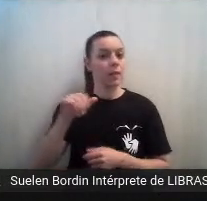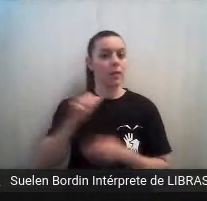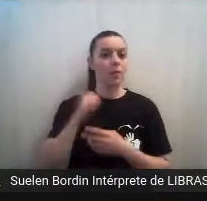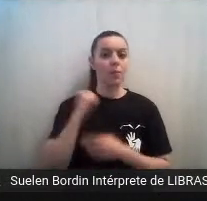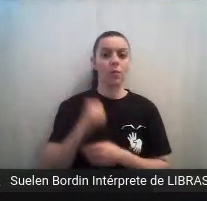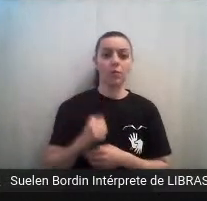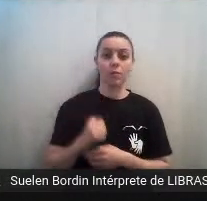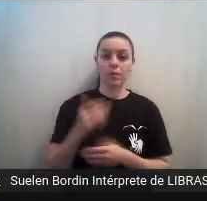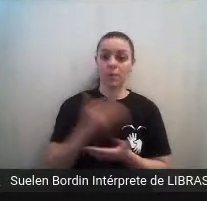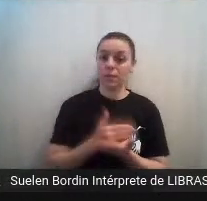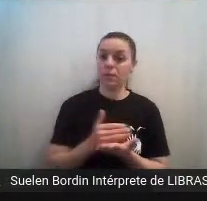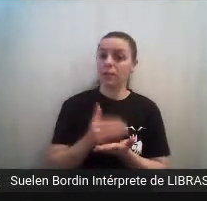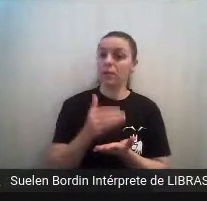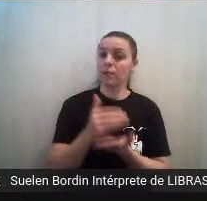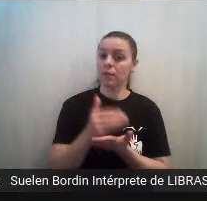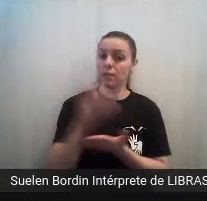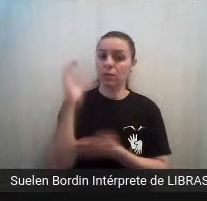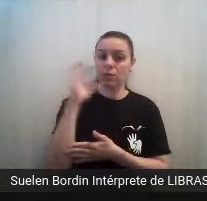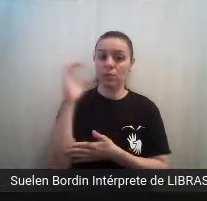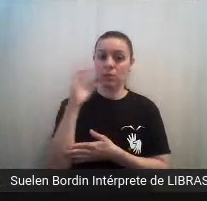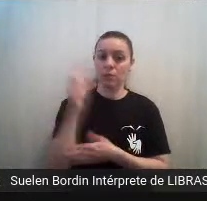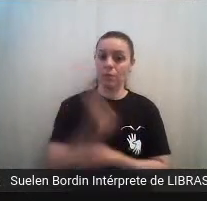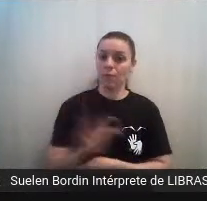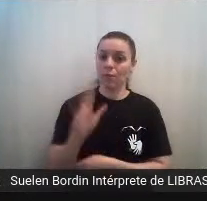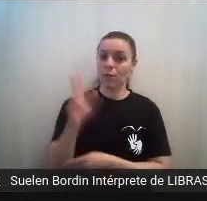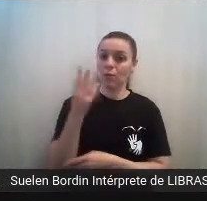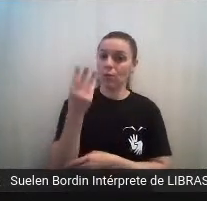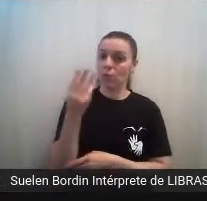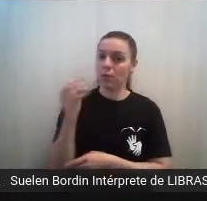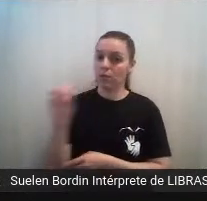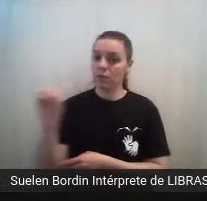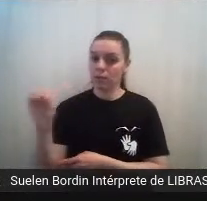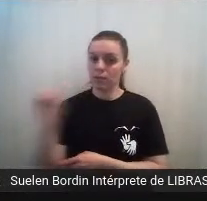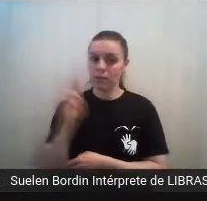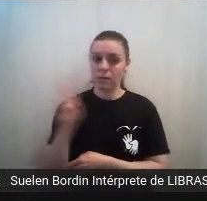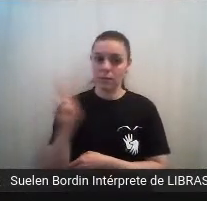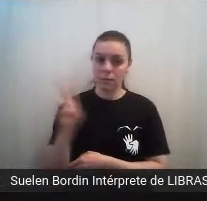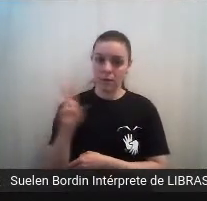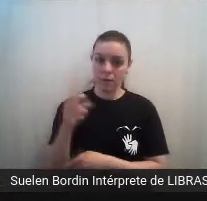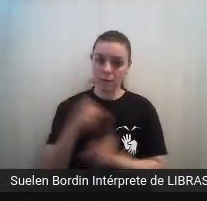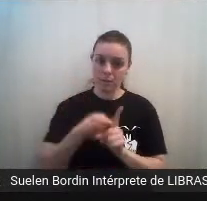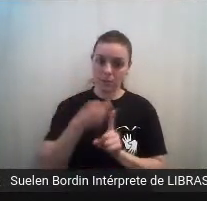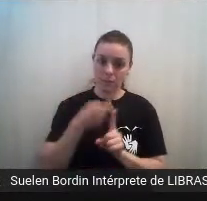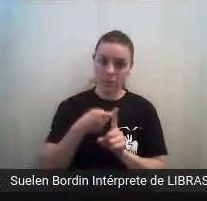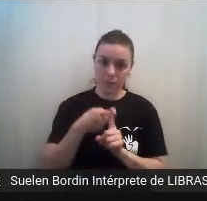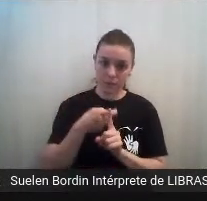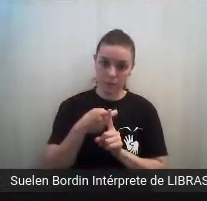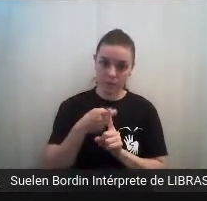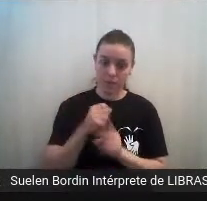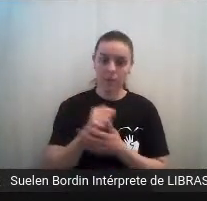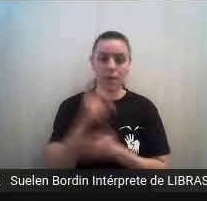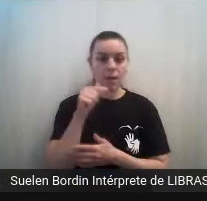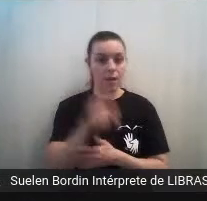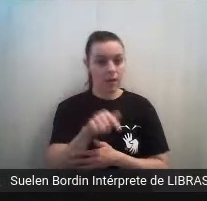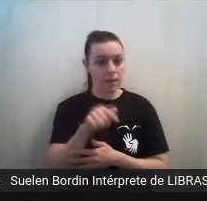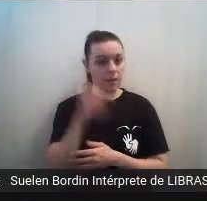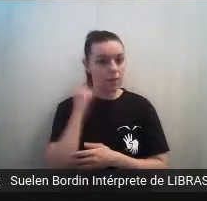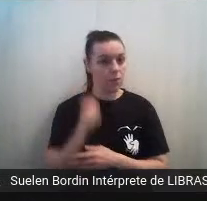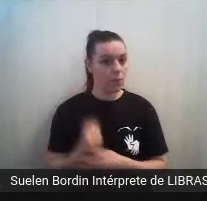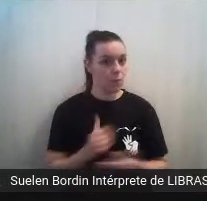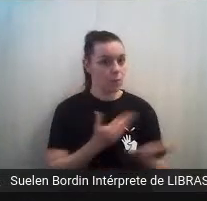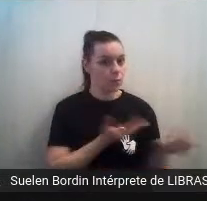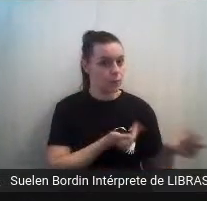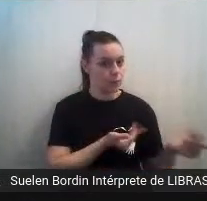científica. Se a gente for falar de valores, é o valor de R$ 400 por mês, né? E essa bolsa TIM, ela é uma bolsa maior, então acho que